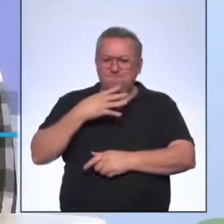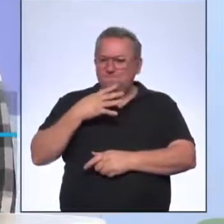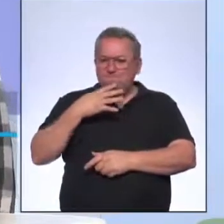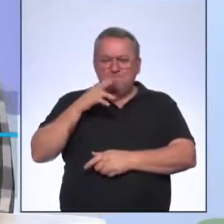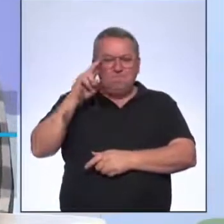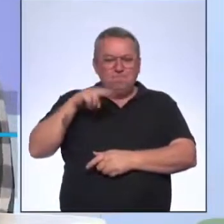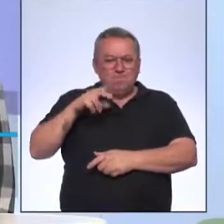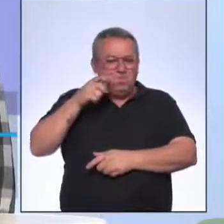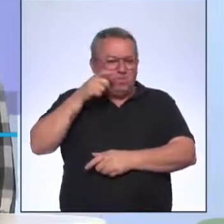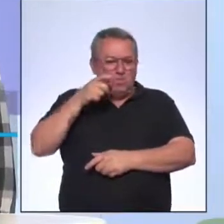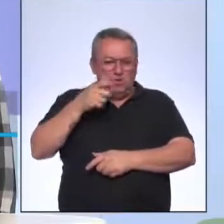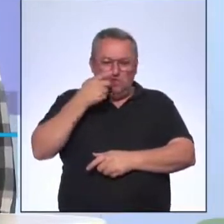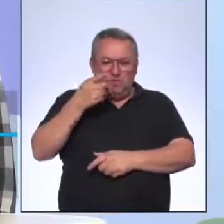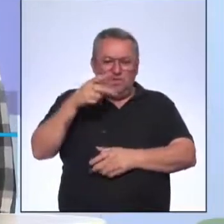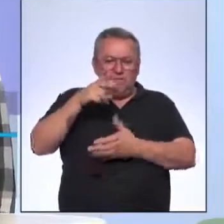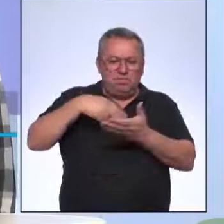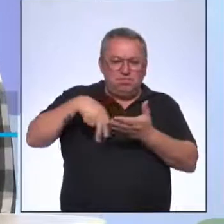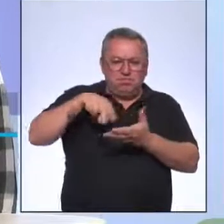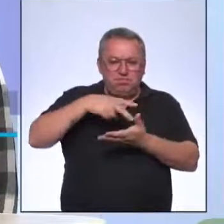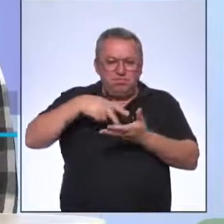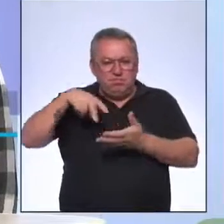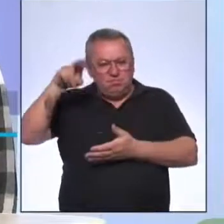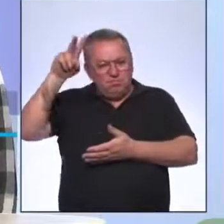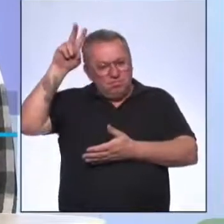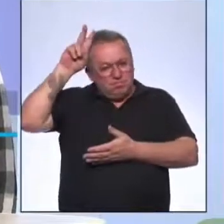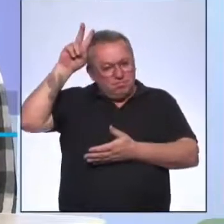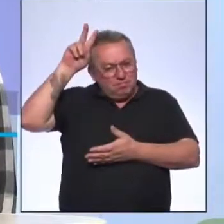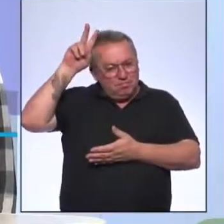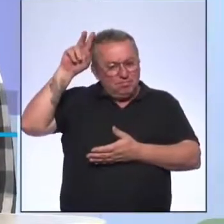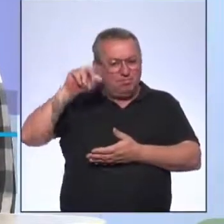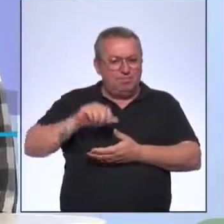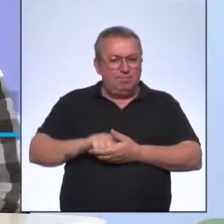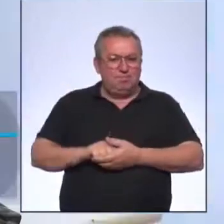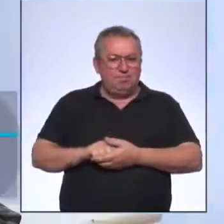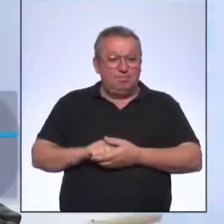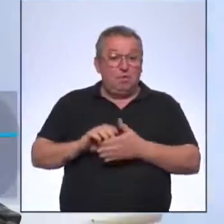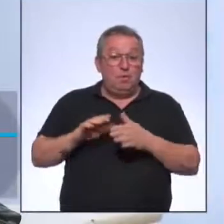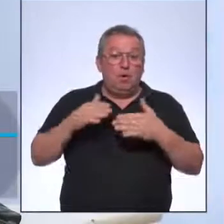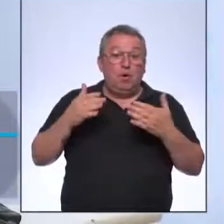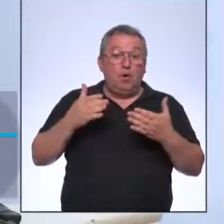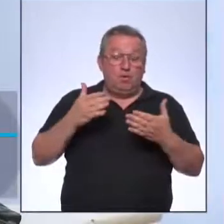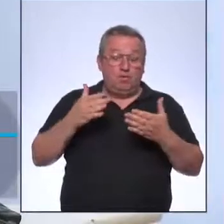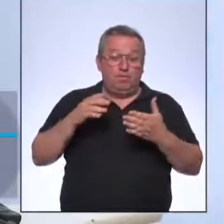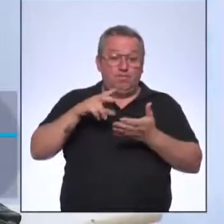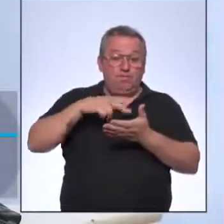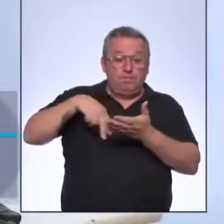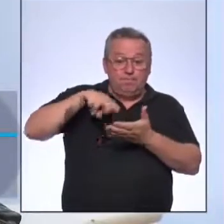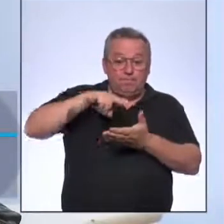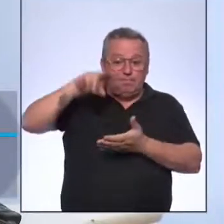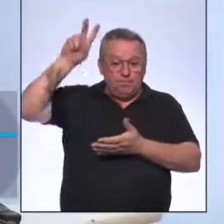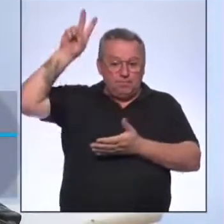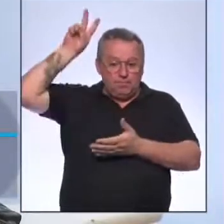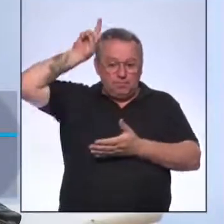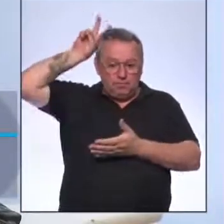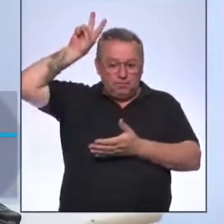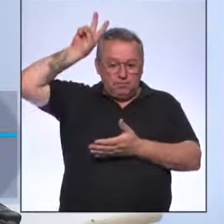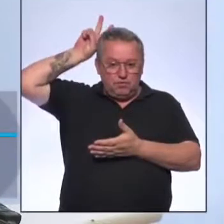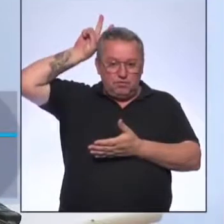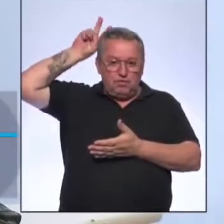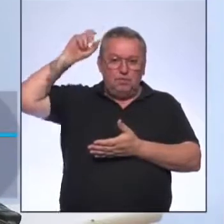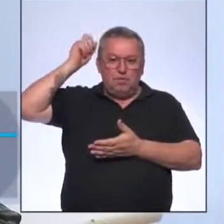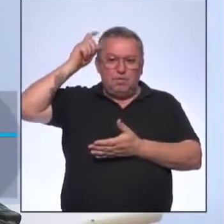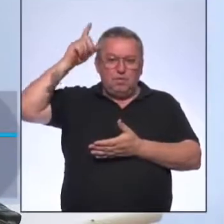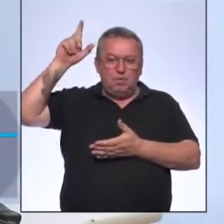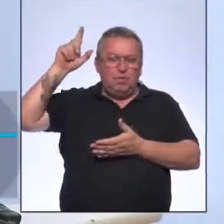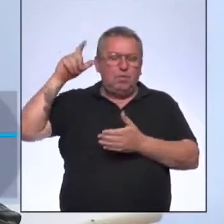nunca ouviram falar de danças indígenas. Ó, pessoal, a dança indígena, apesar de ser uma cultura tão